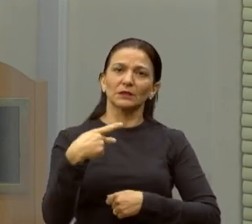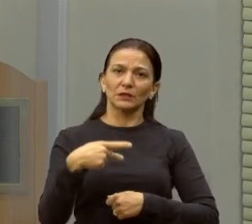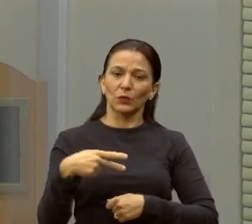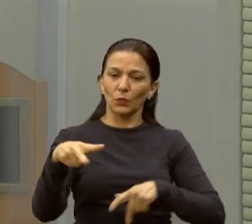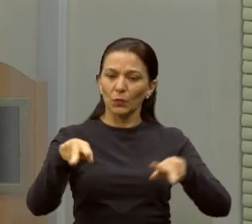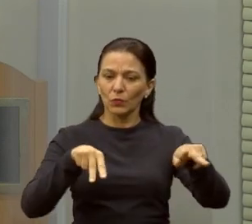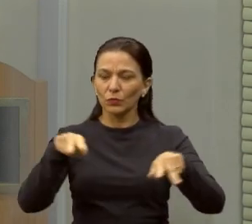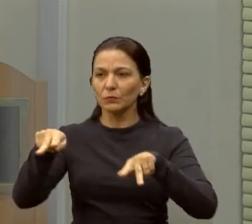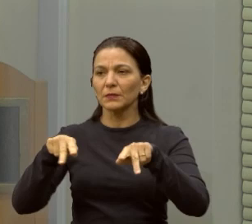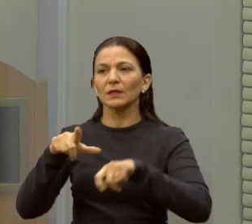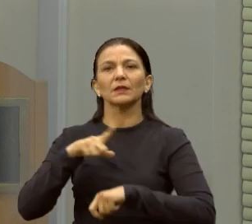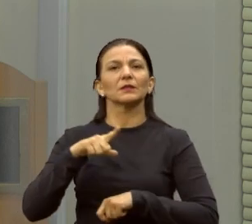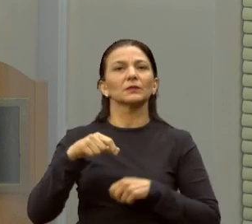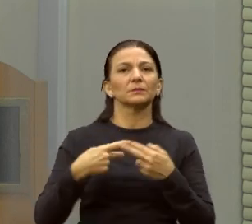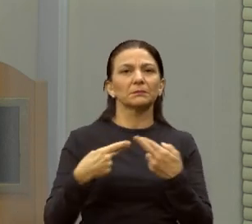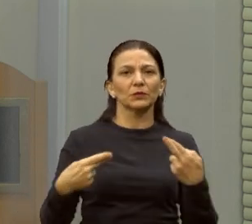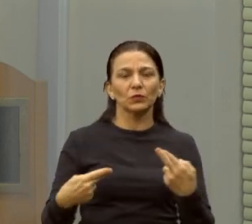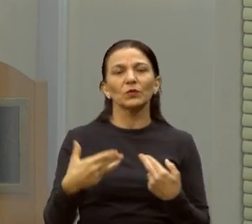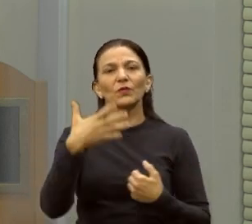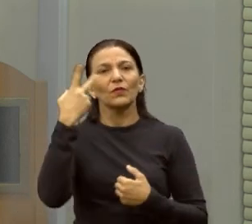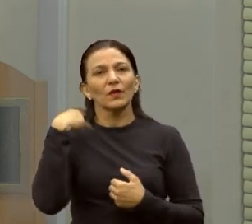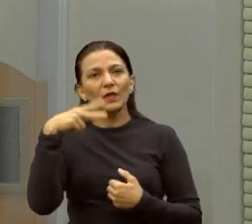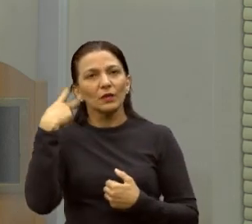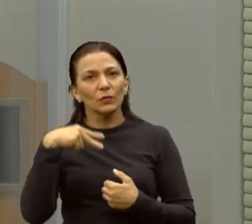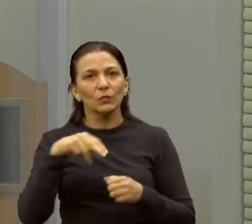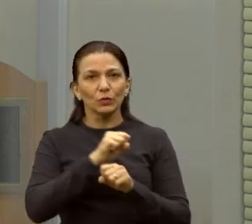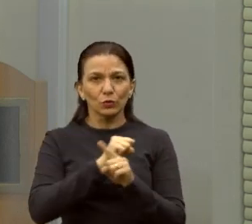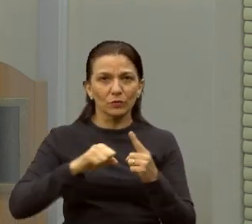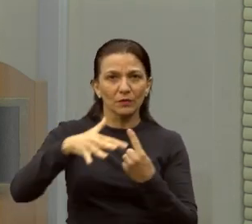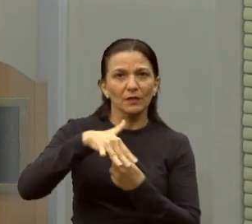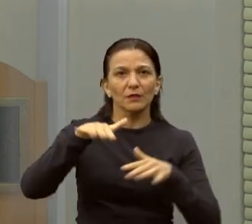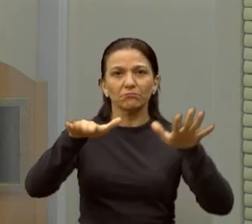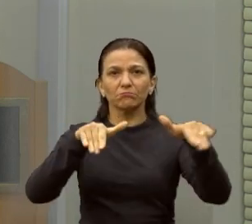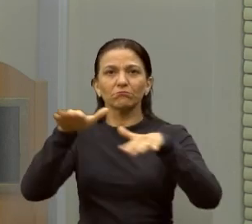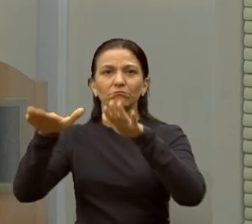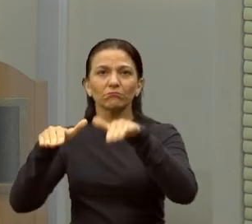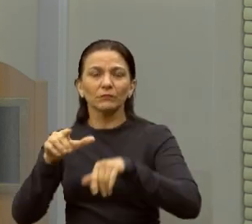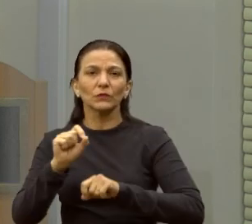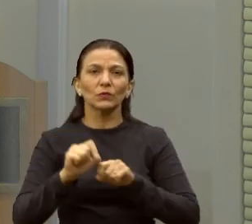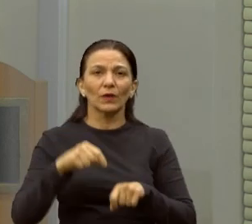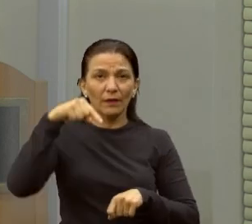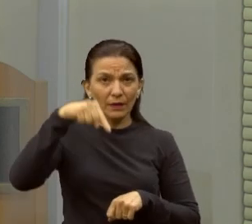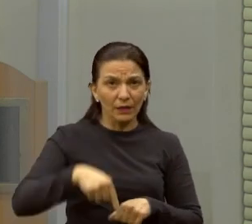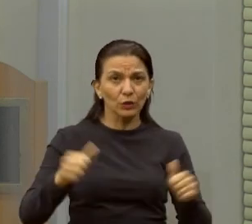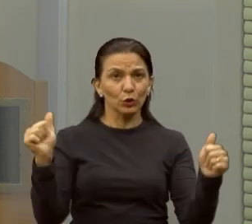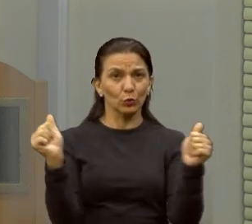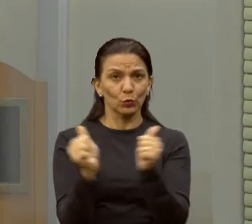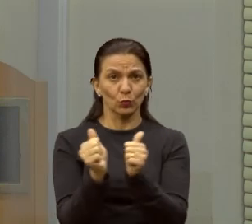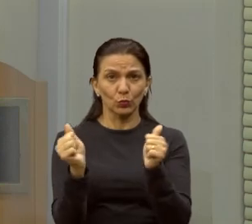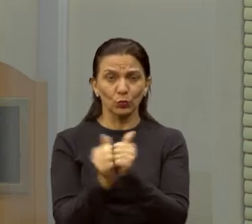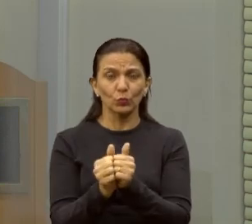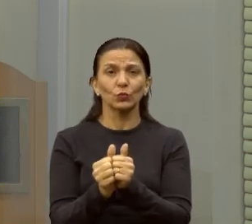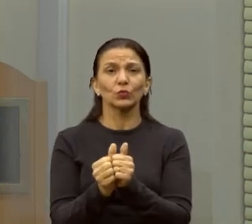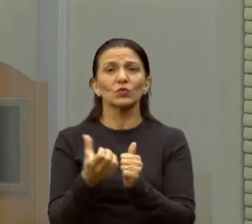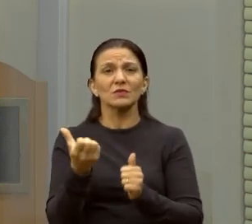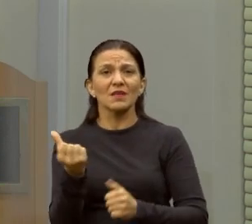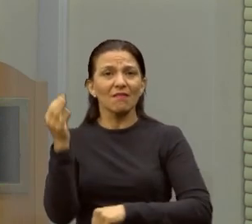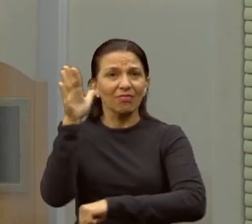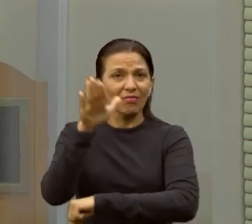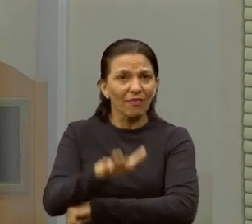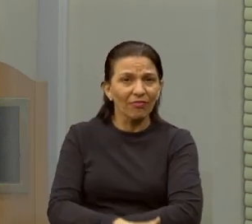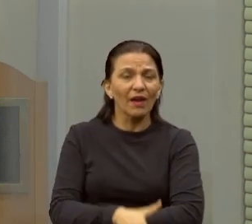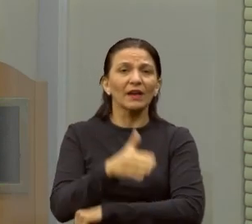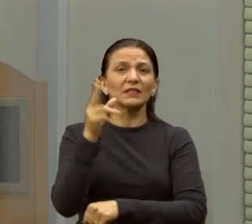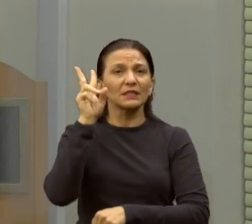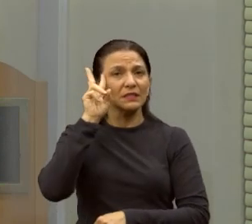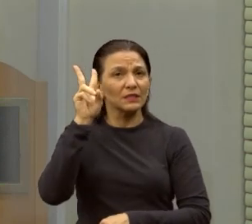toda a sociedade a participar com a gente todos os vereadores dessa casa e vereadoras dessa casa a estarem aqui com a gente 6 hor da tarde